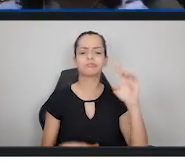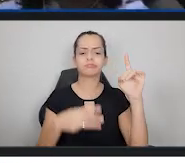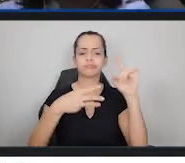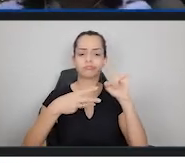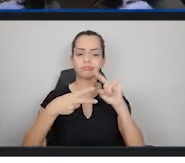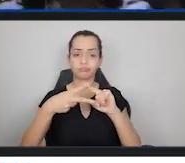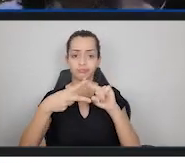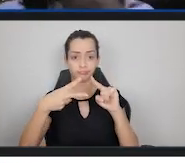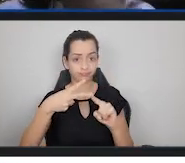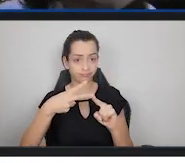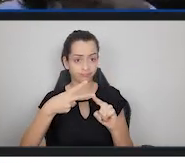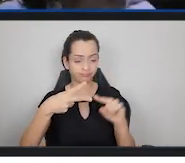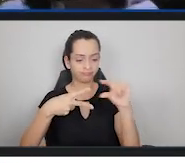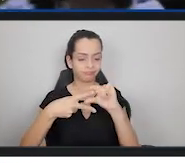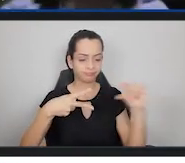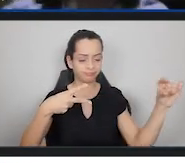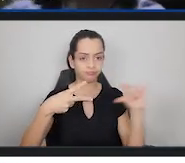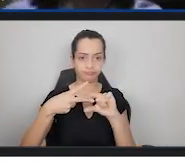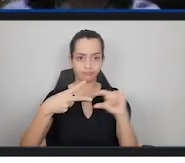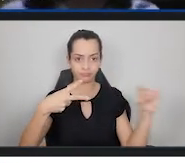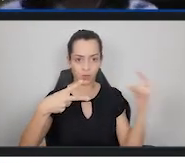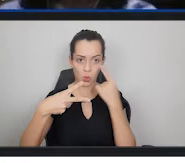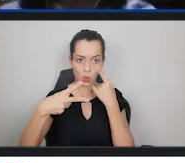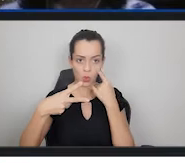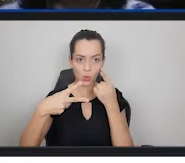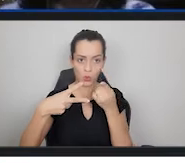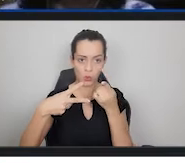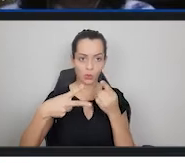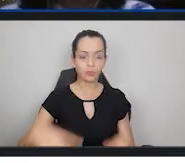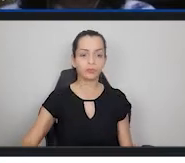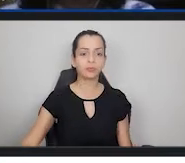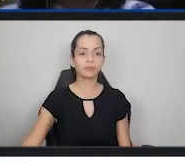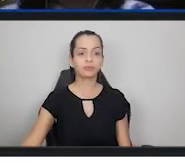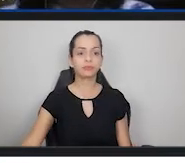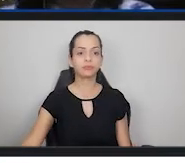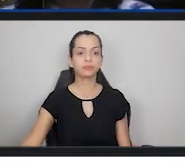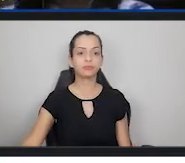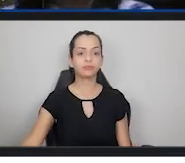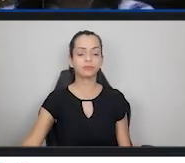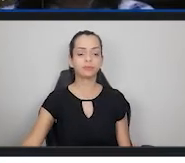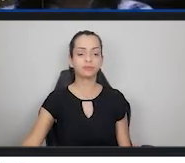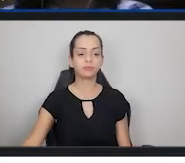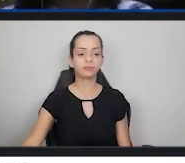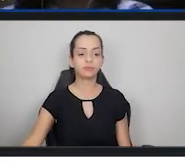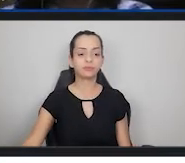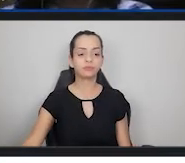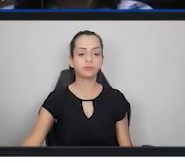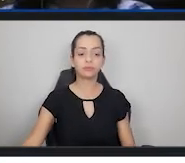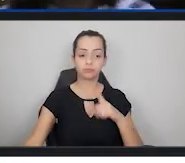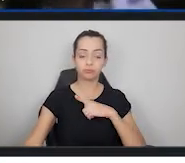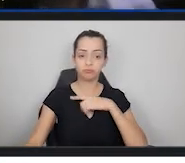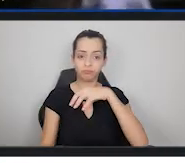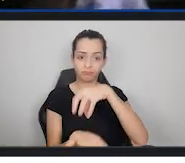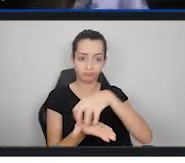Bom, considerando as principais gerações, nós temos Três Marias,